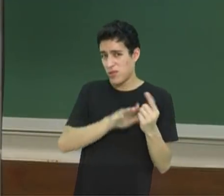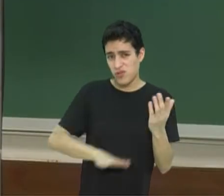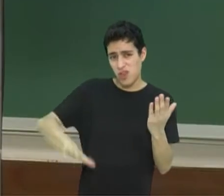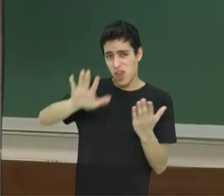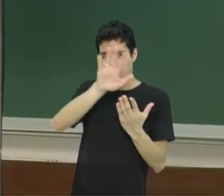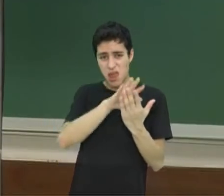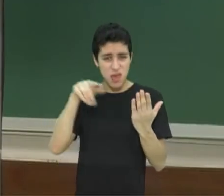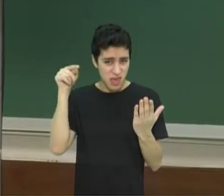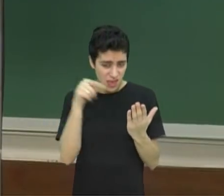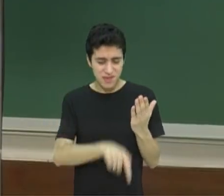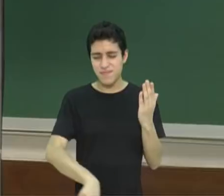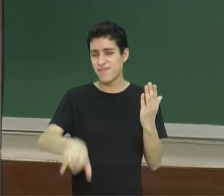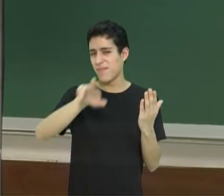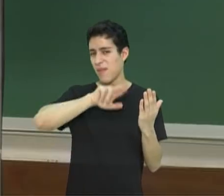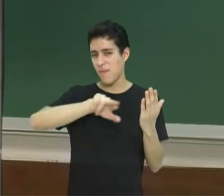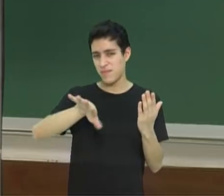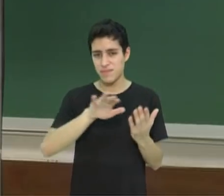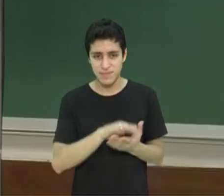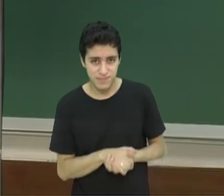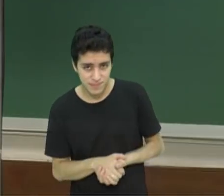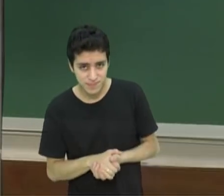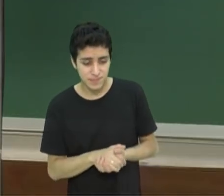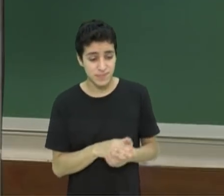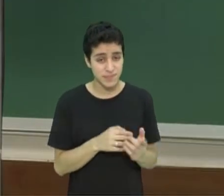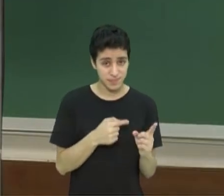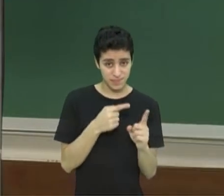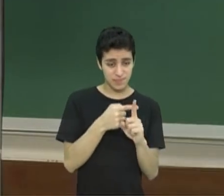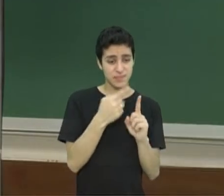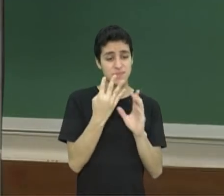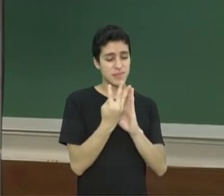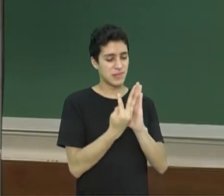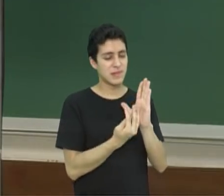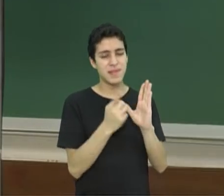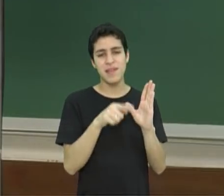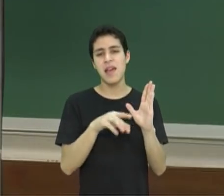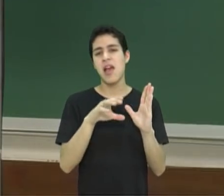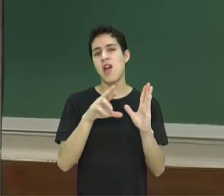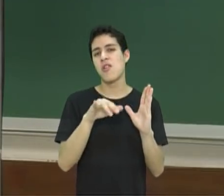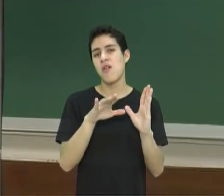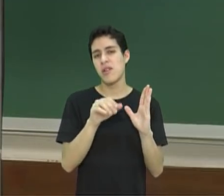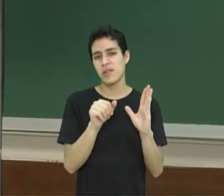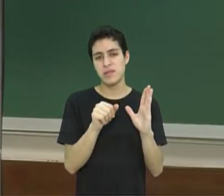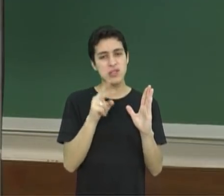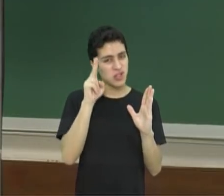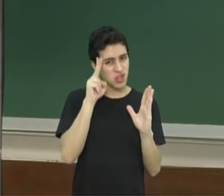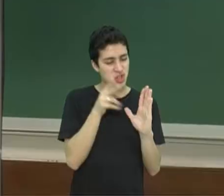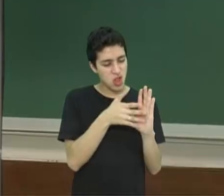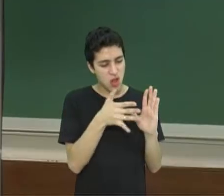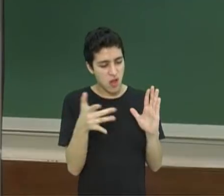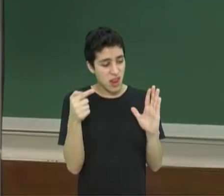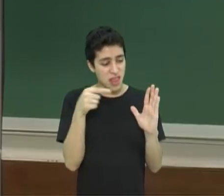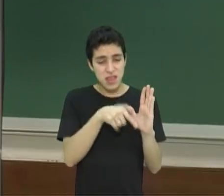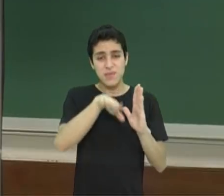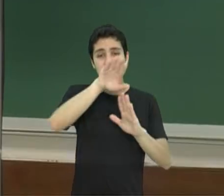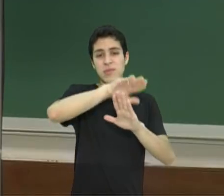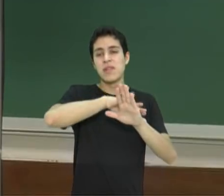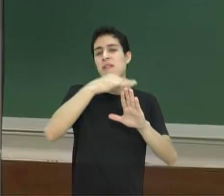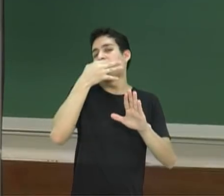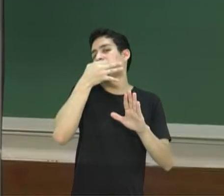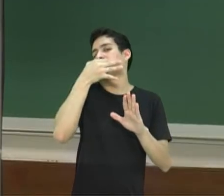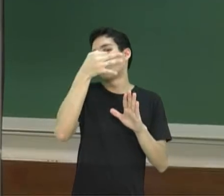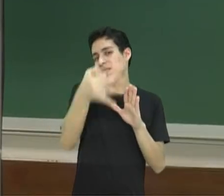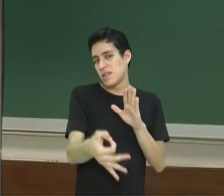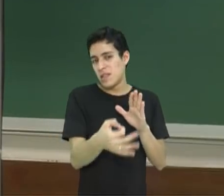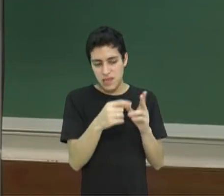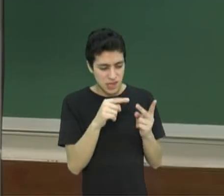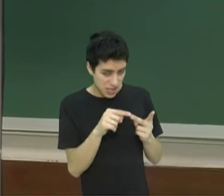do texto? Não. Até porque o texto se trata de uma crônica, e essa crônica visa fazer uma crítica. Nós já